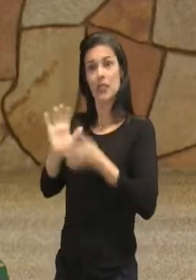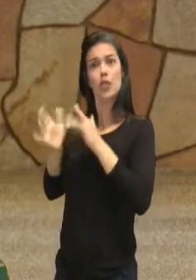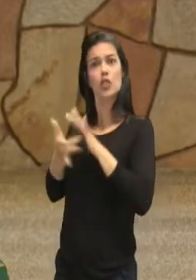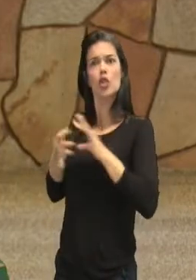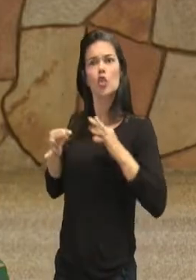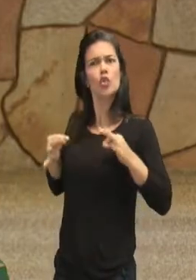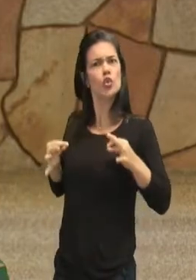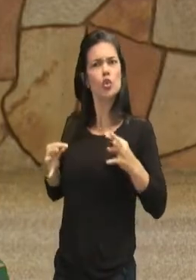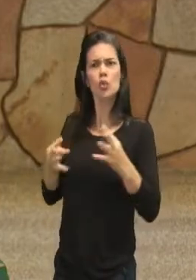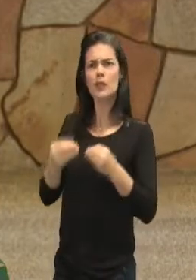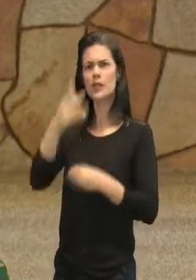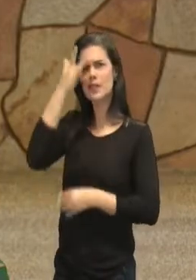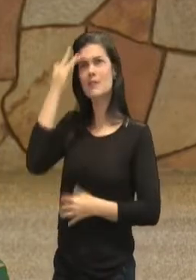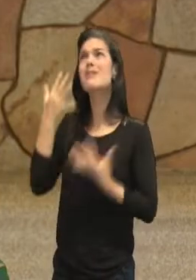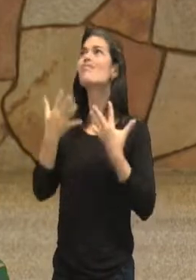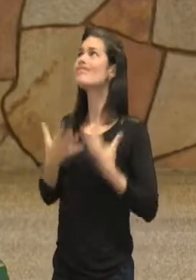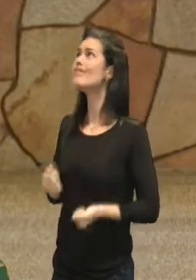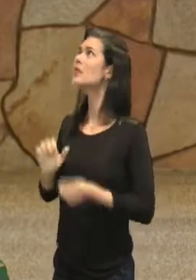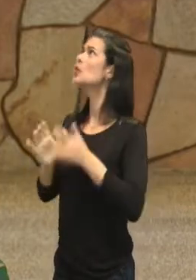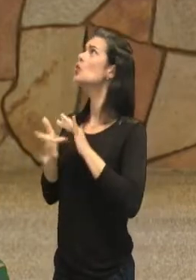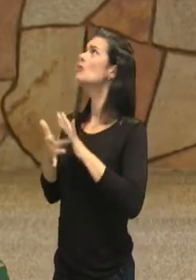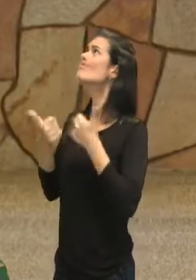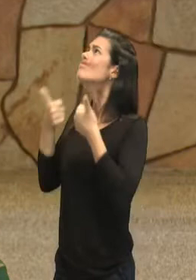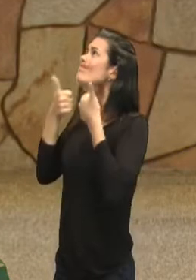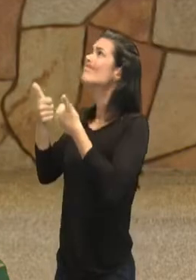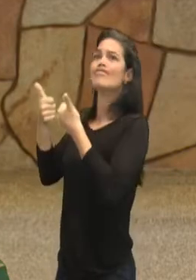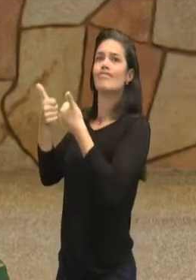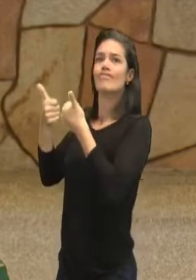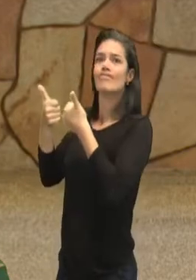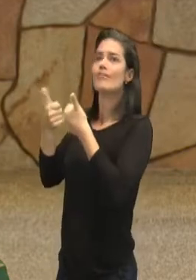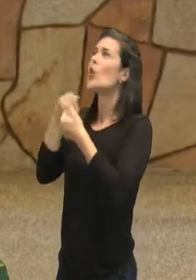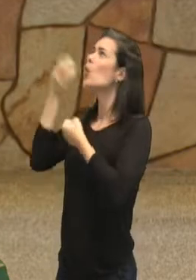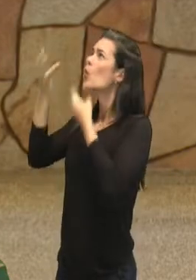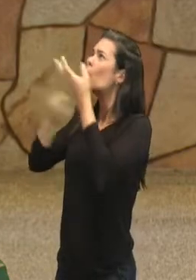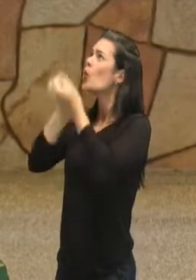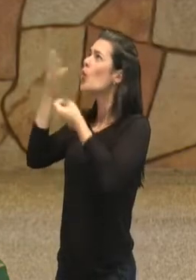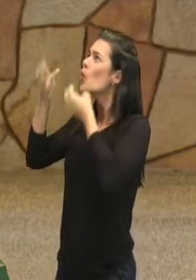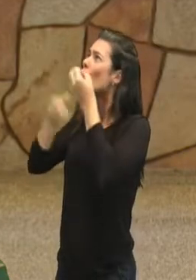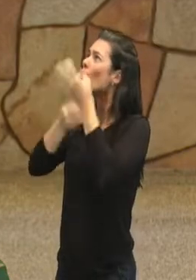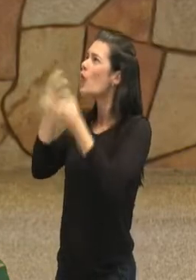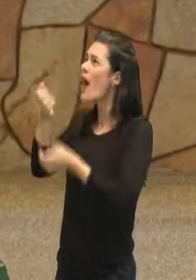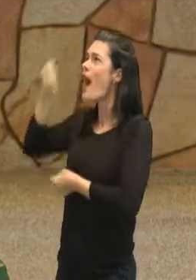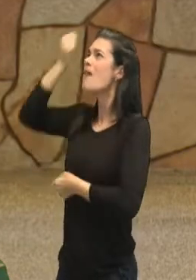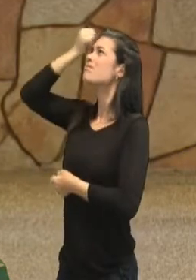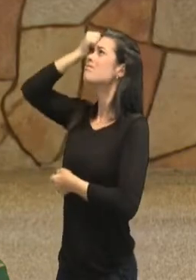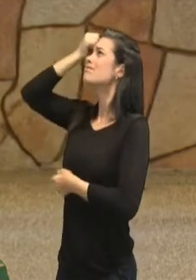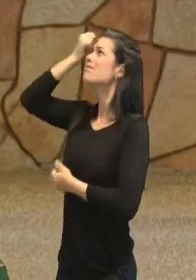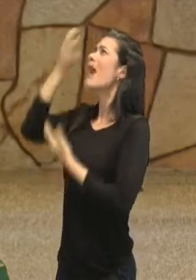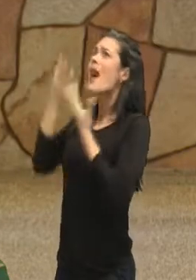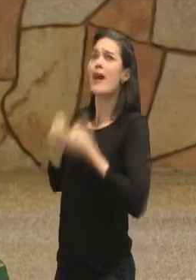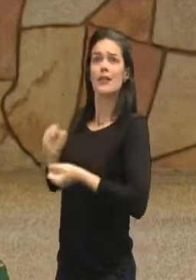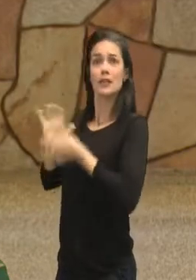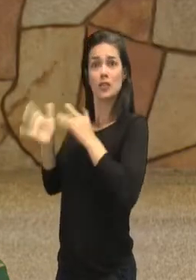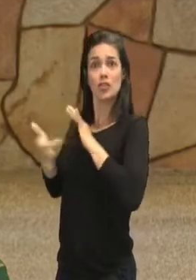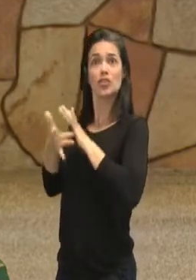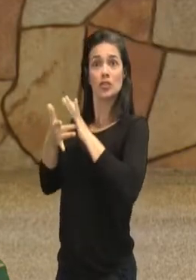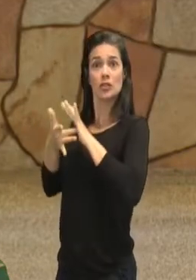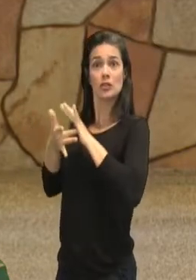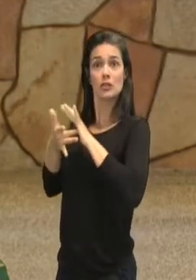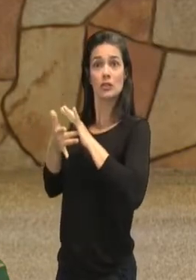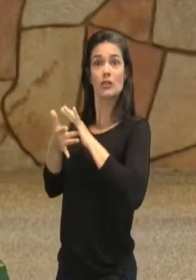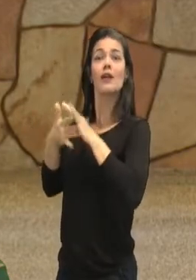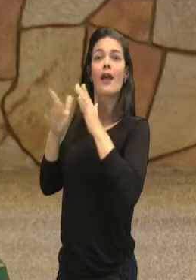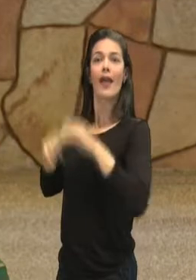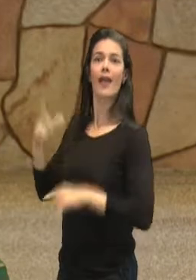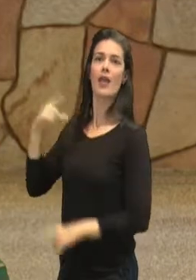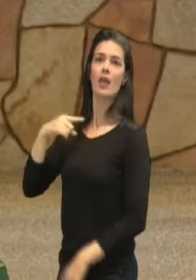convite do Evangelho de Cristo. São aqueles que, além de terem sido chamados, aceitaram o